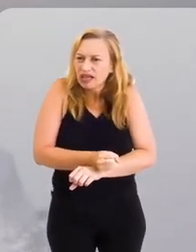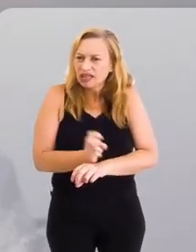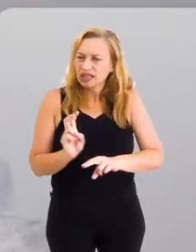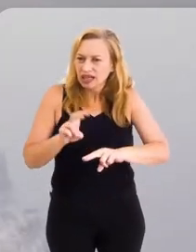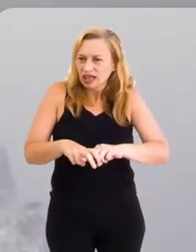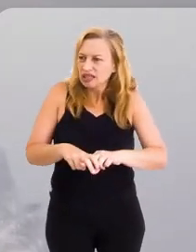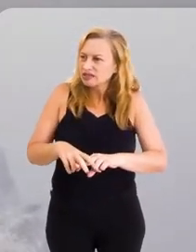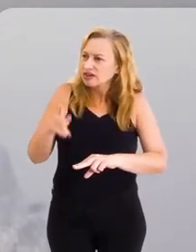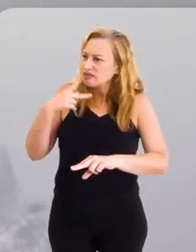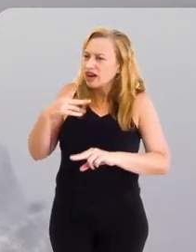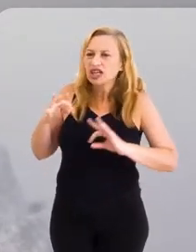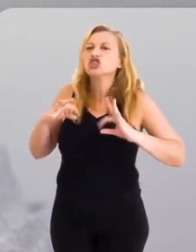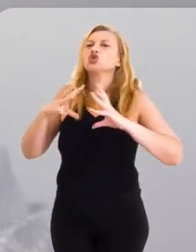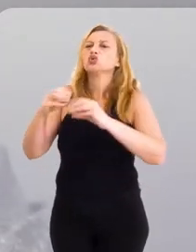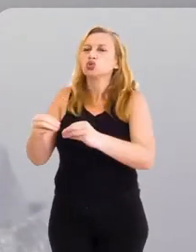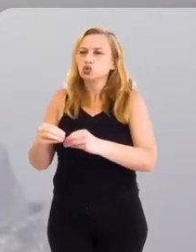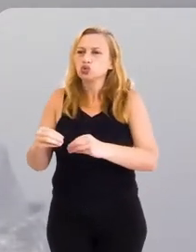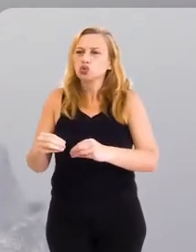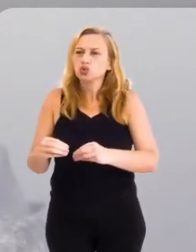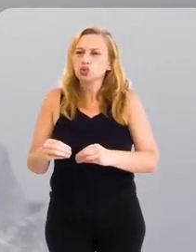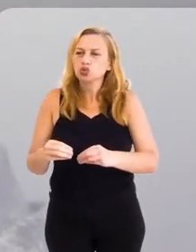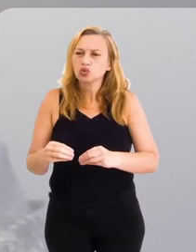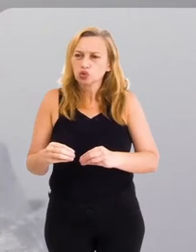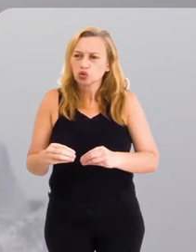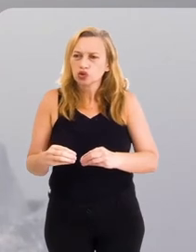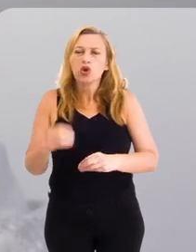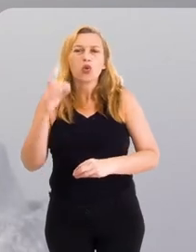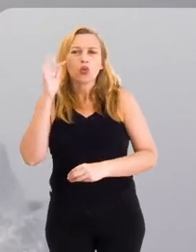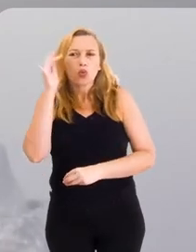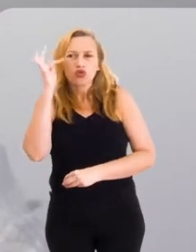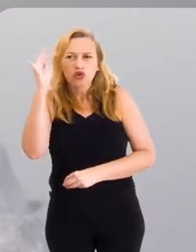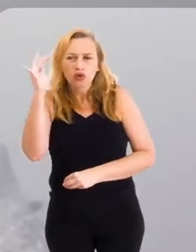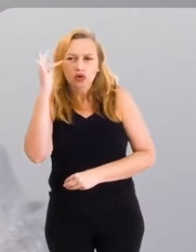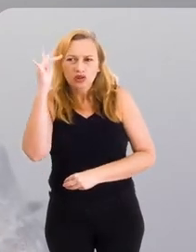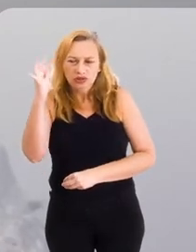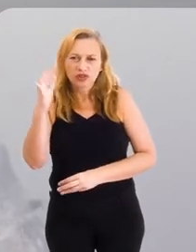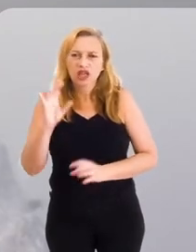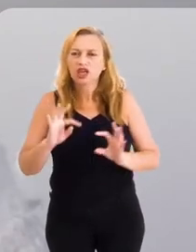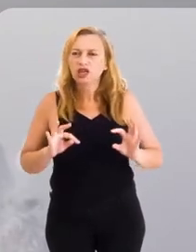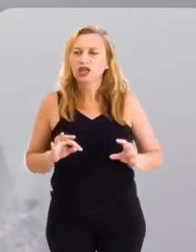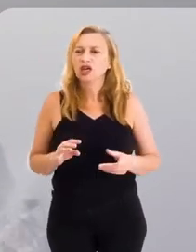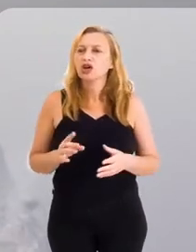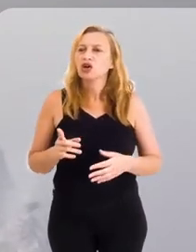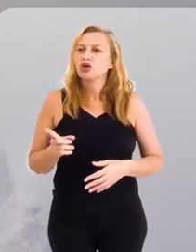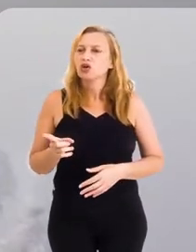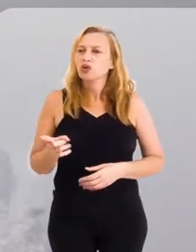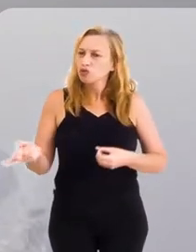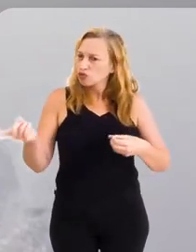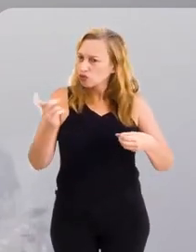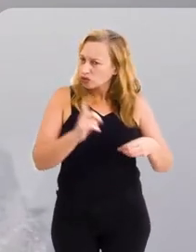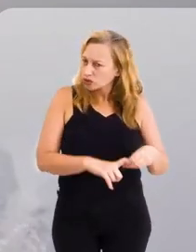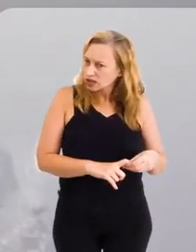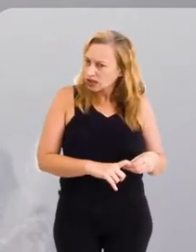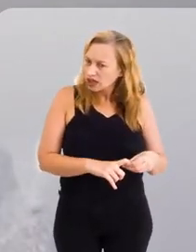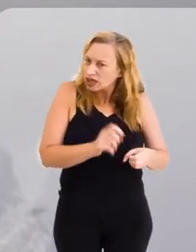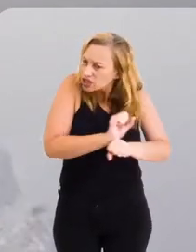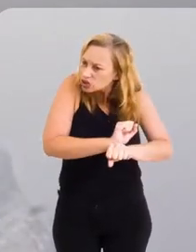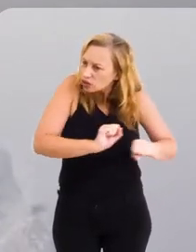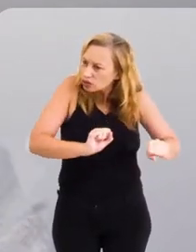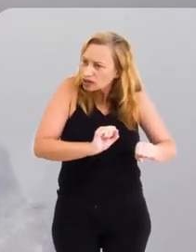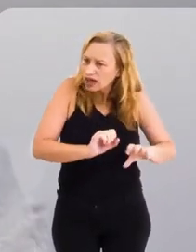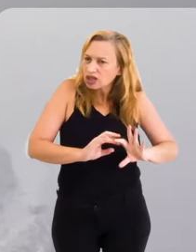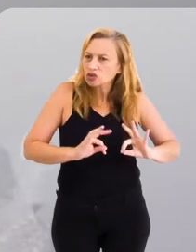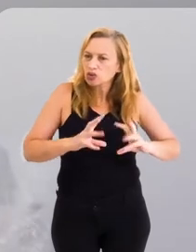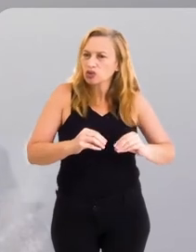numas cadeiras e você vai falar sobre eles, para eles, sobre filosofia, horas a fio. Quando a gente soltá-los,